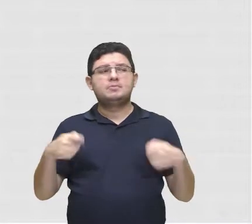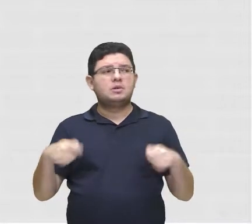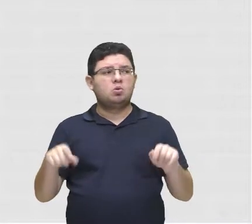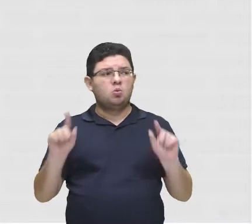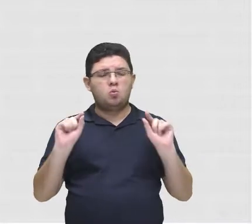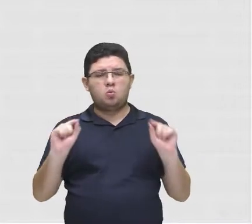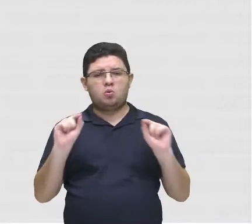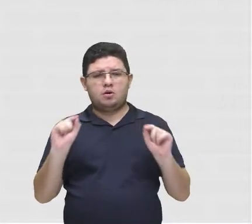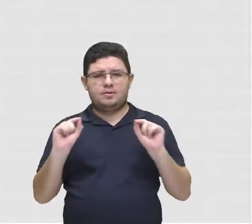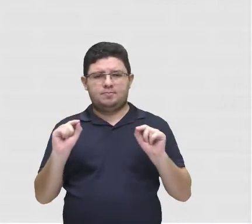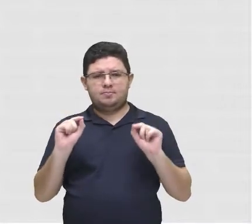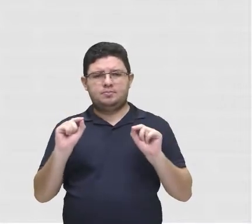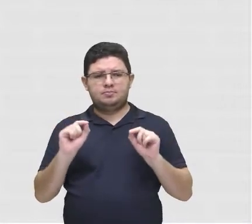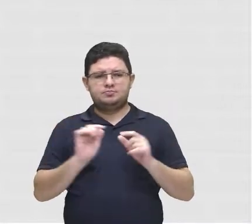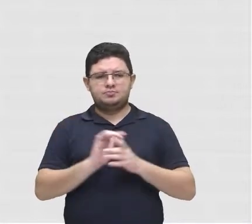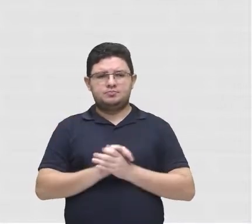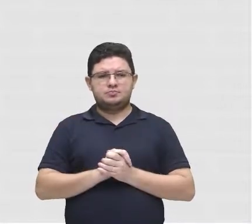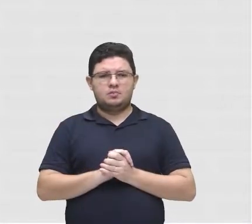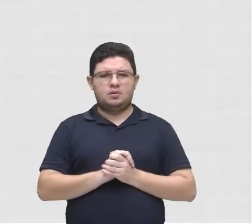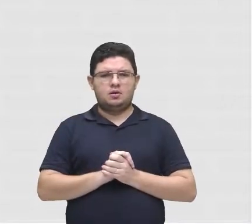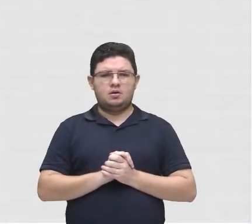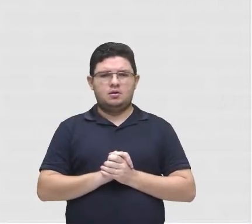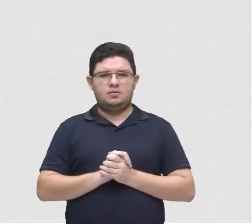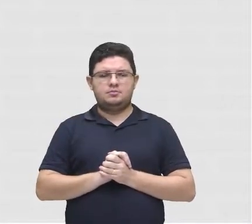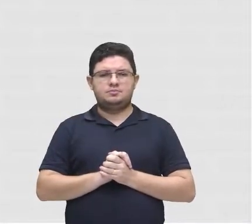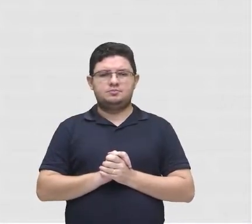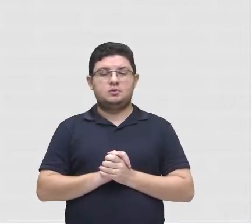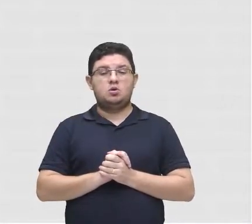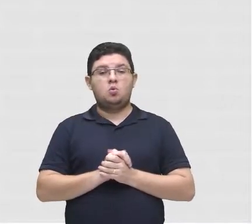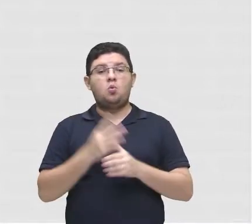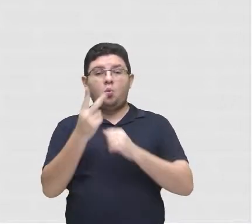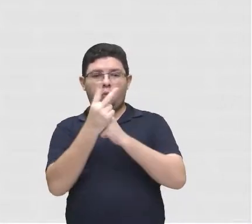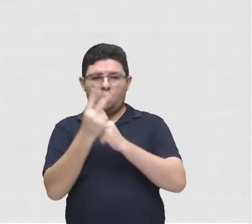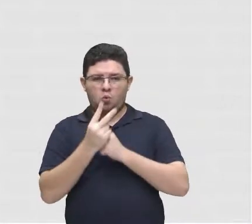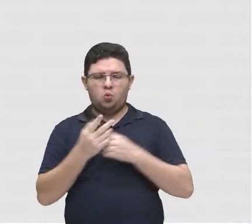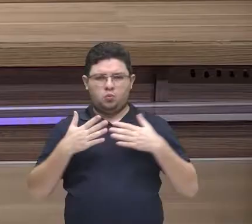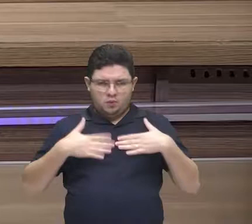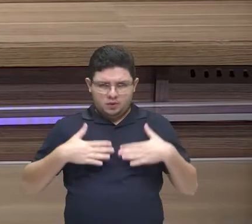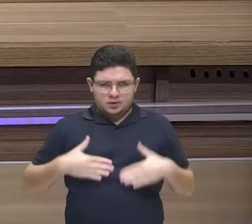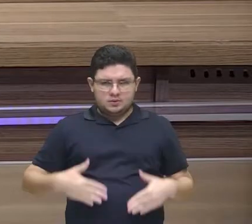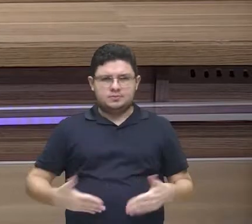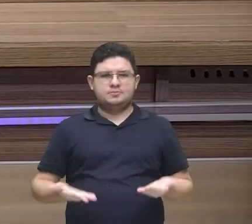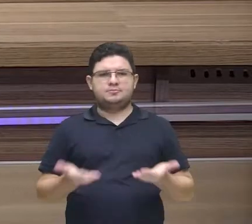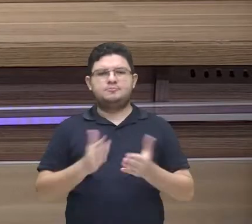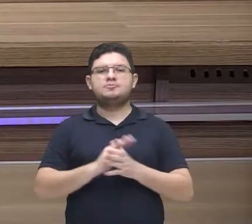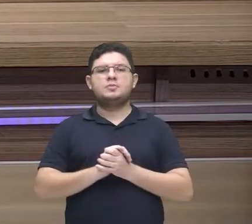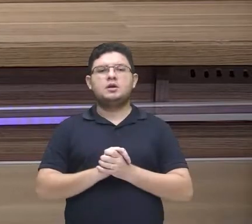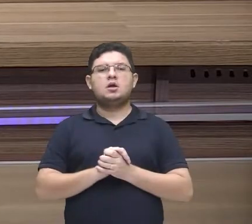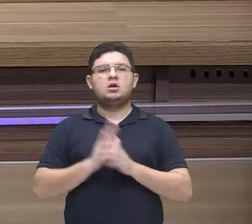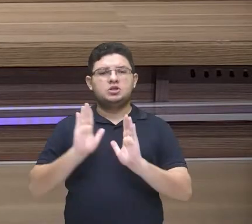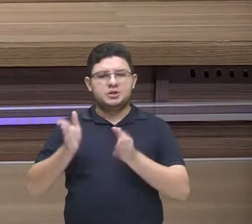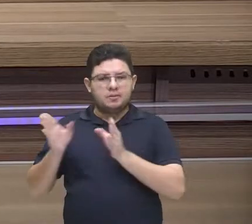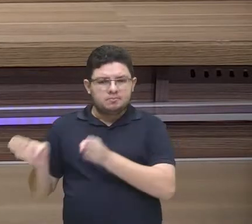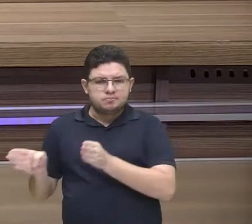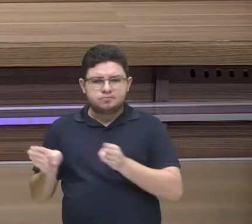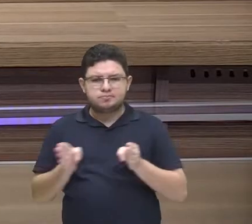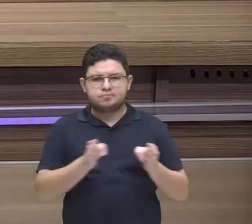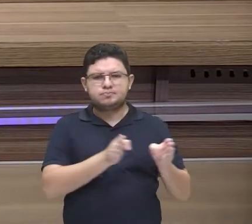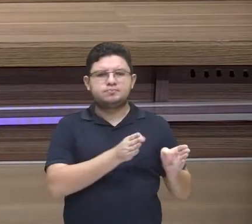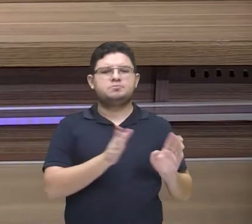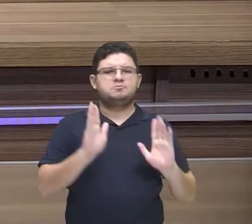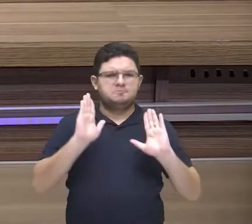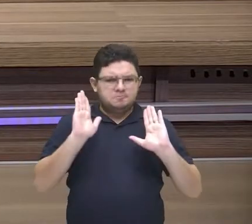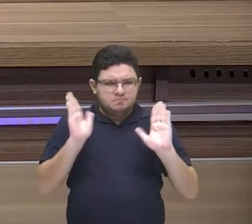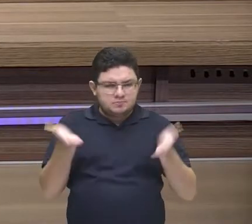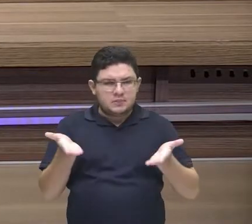que a gente, no autocuidado, né, que ela já começou, ela passou de todas as fases. Como ela agora é aquela criança